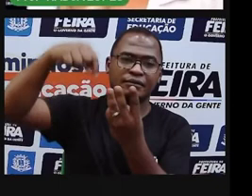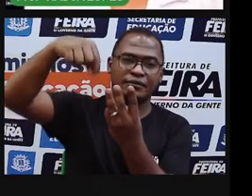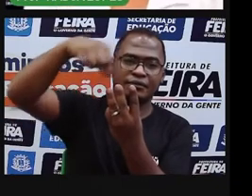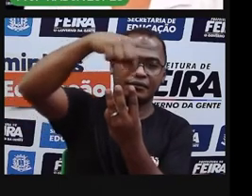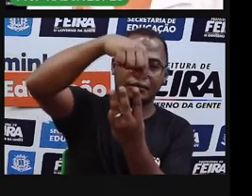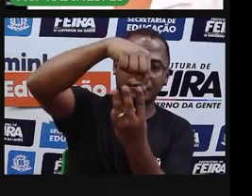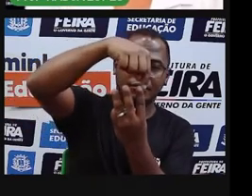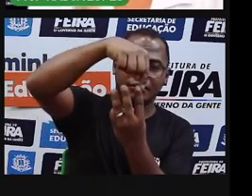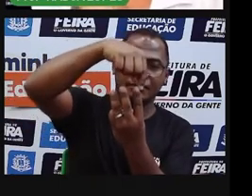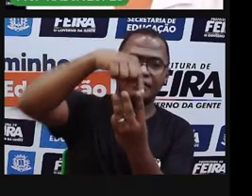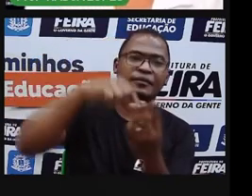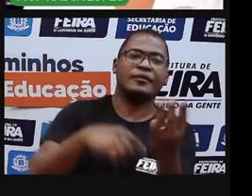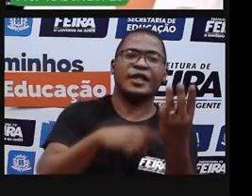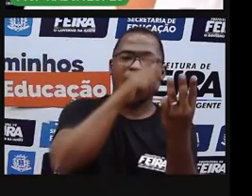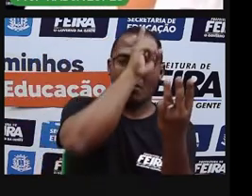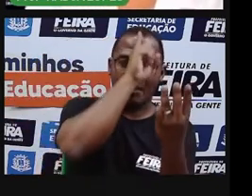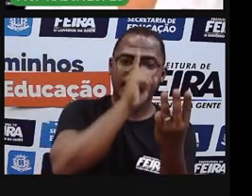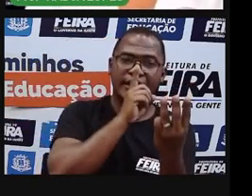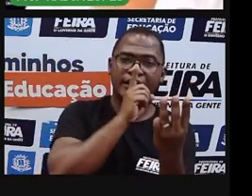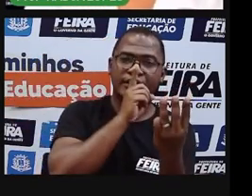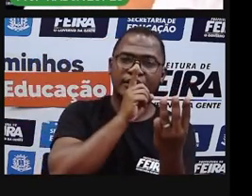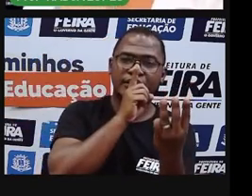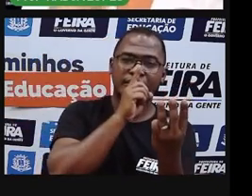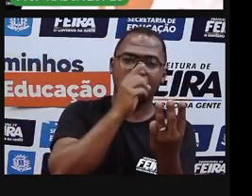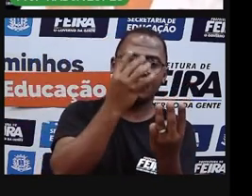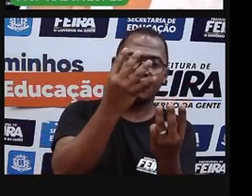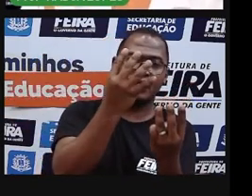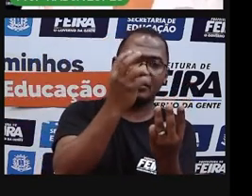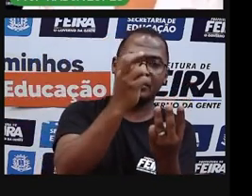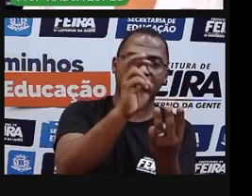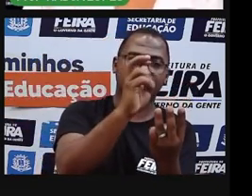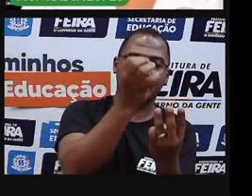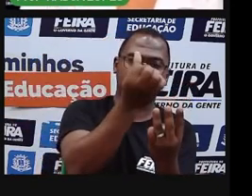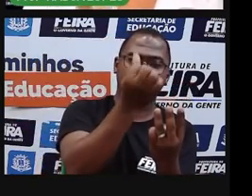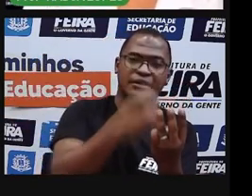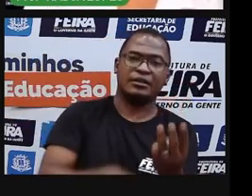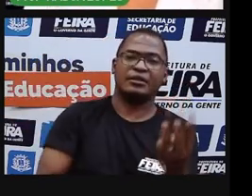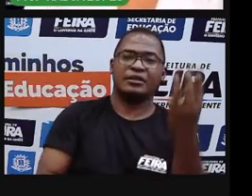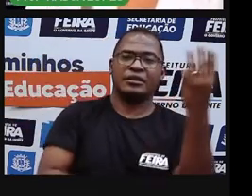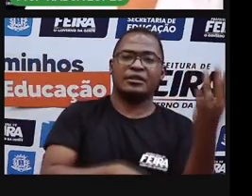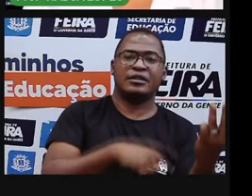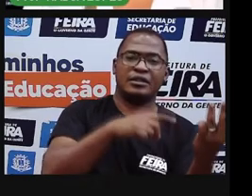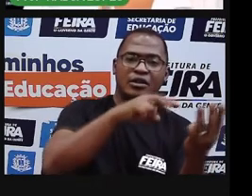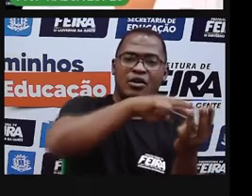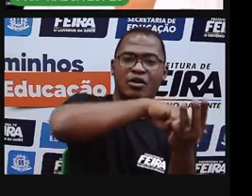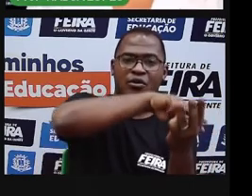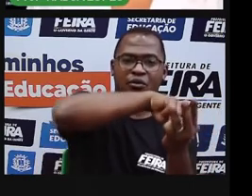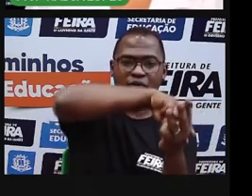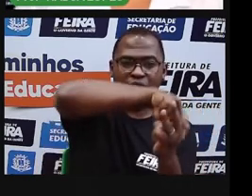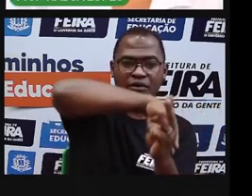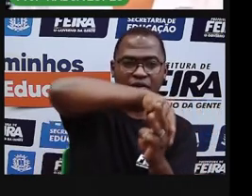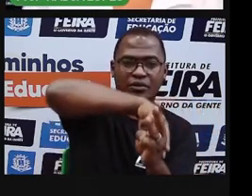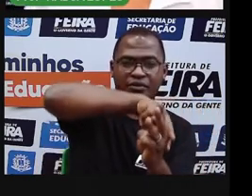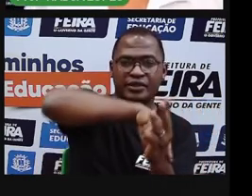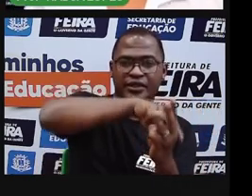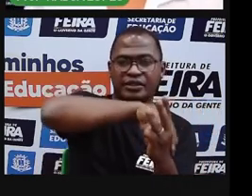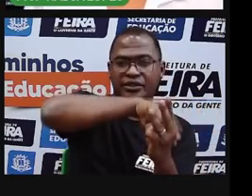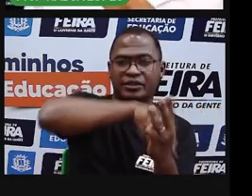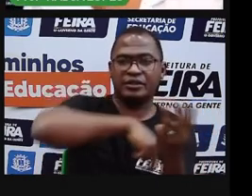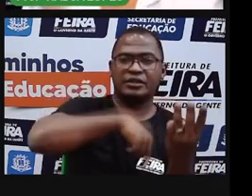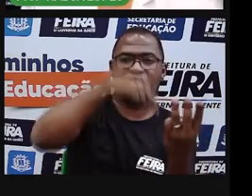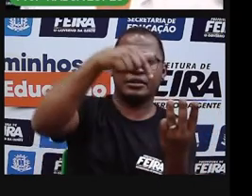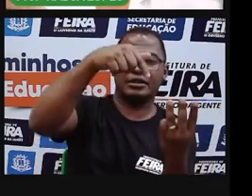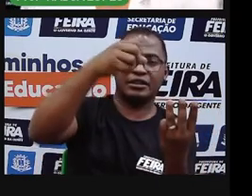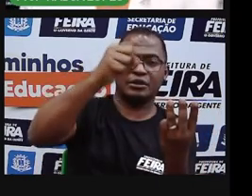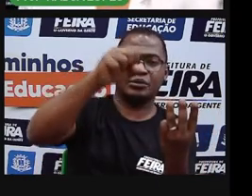a sétima oitava e nona Auri EA classe dos bilhões que a 10ª 11ª 12ª aumente